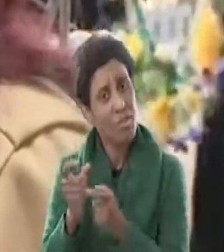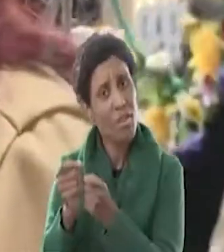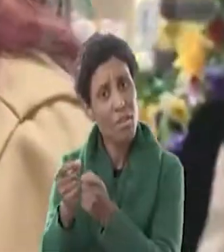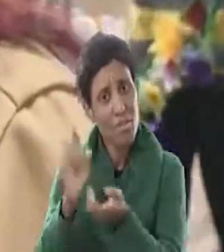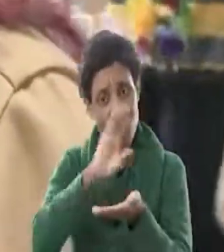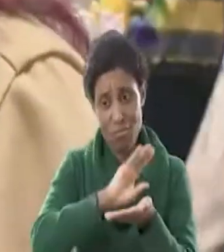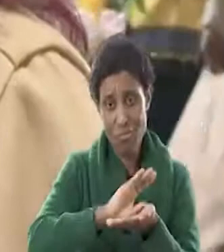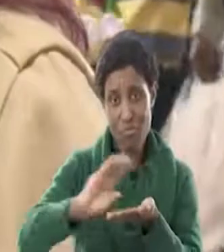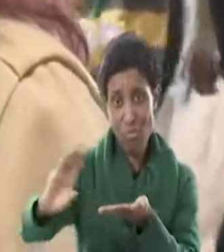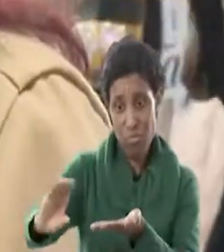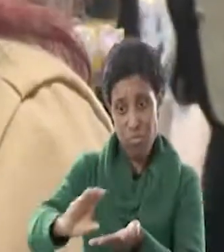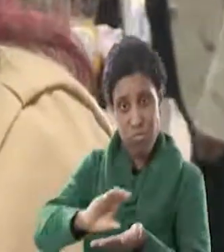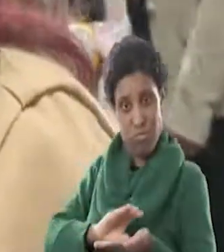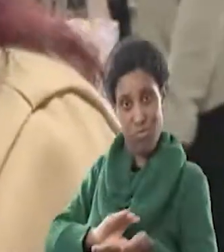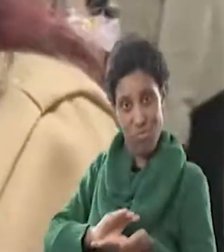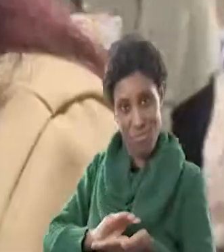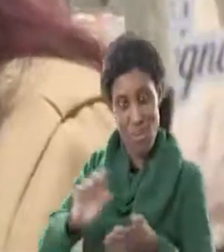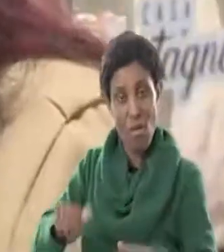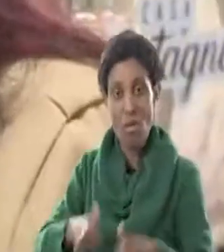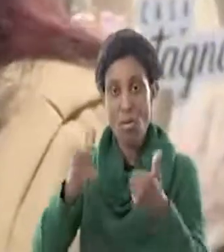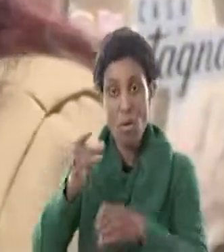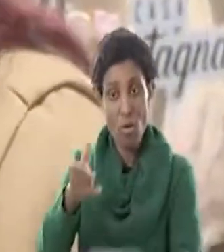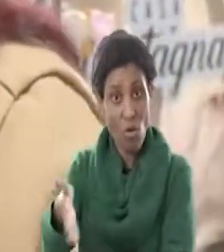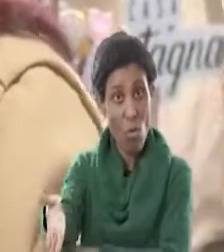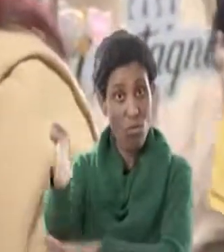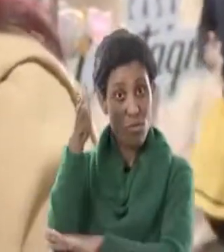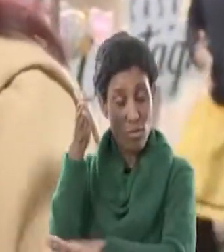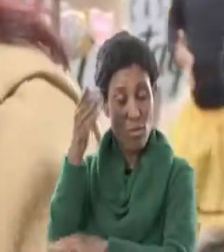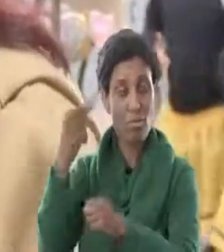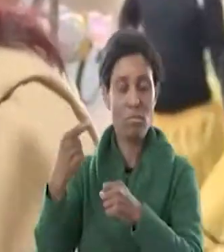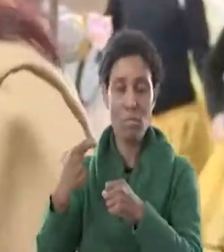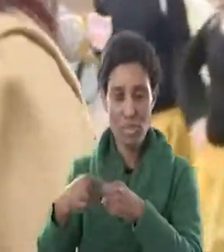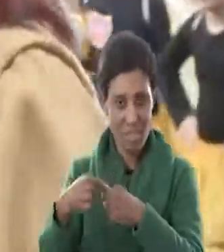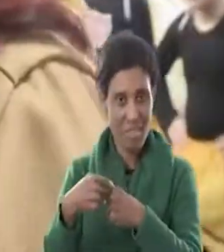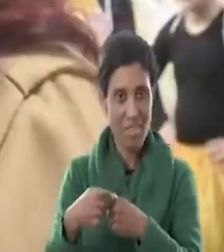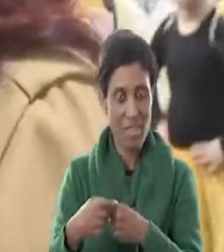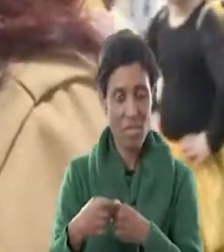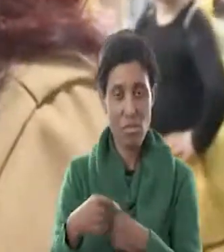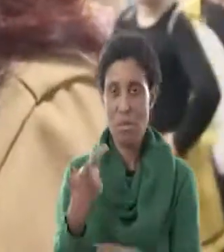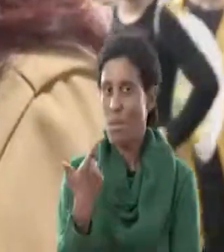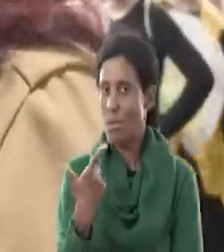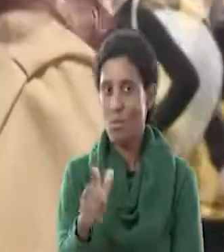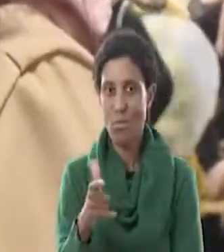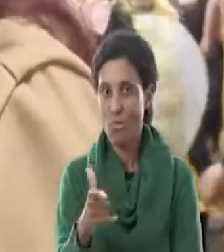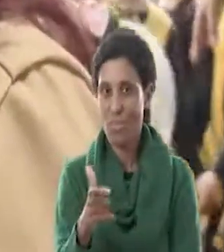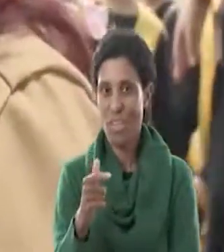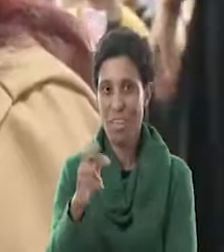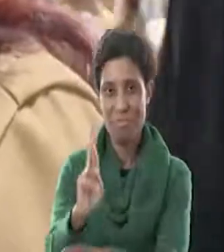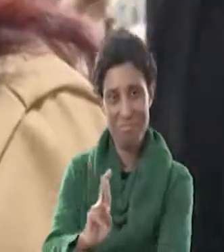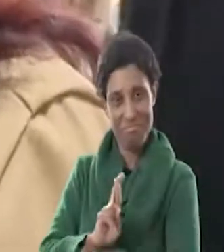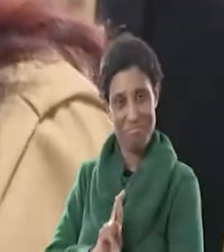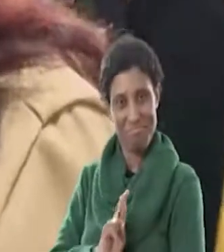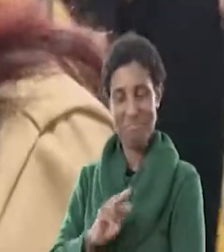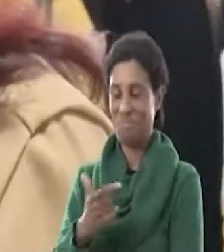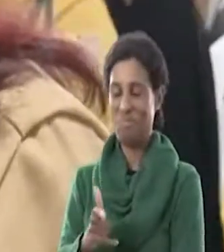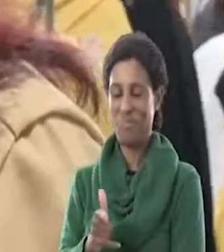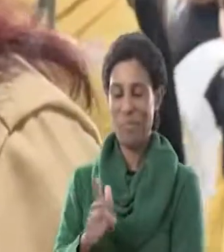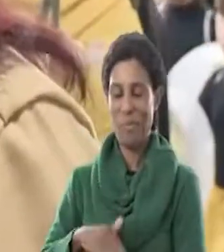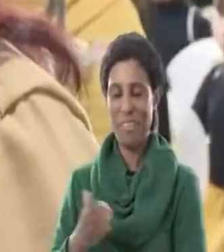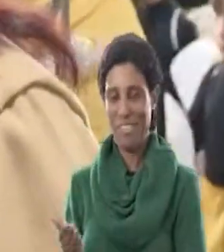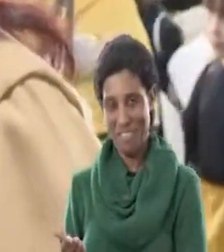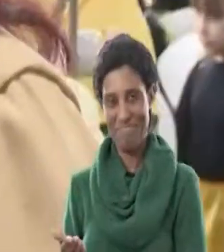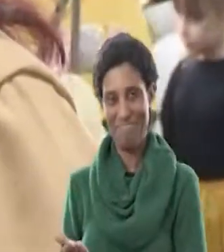em funcionamento. Nós temos o maior hotel da cidade que há 2 meses não tem mais reserva. Então, assim,